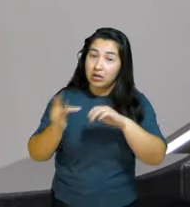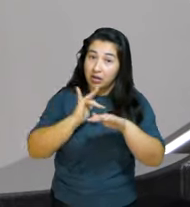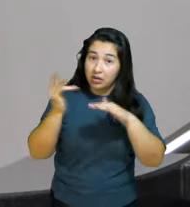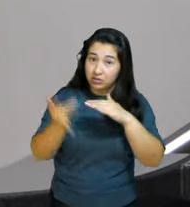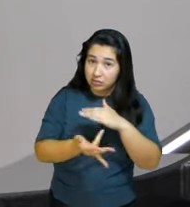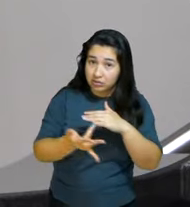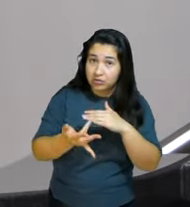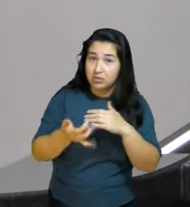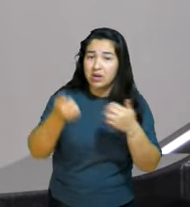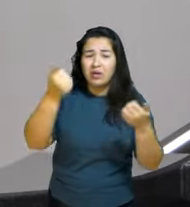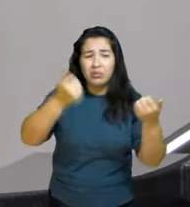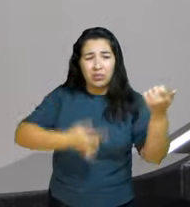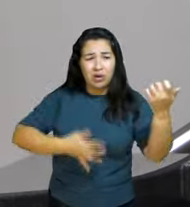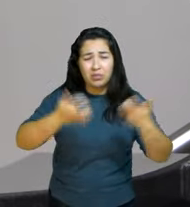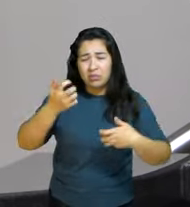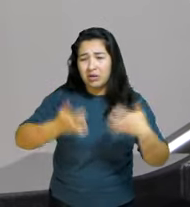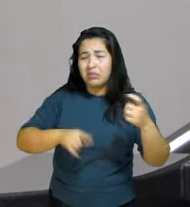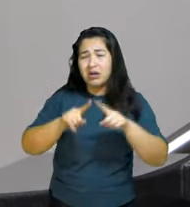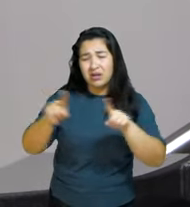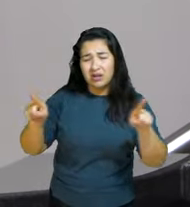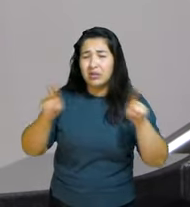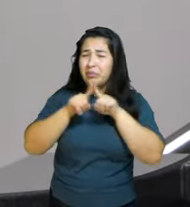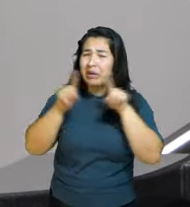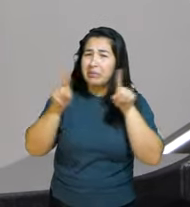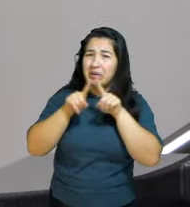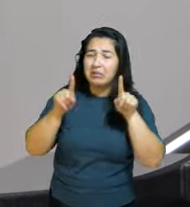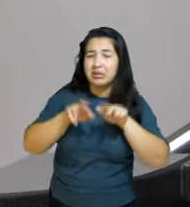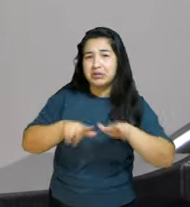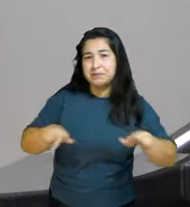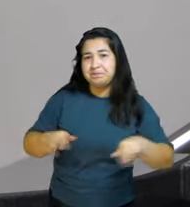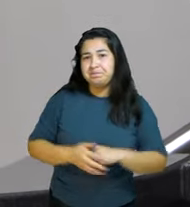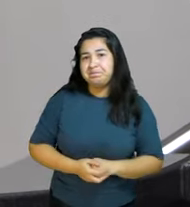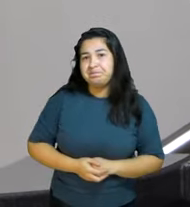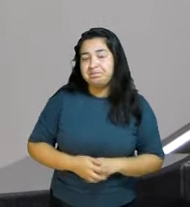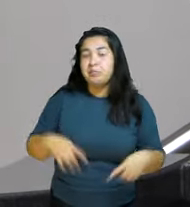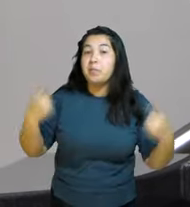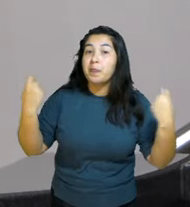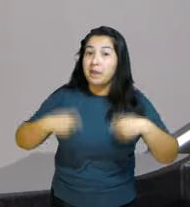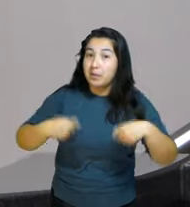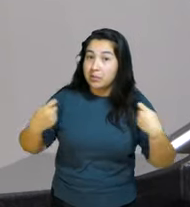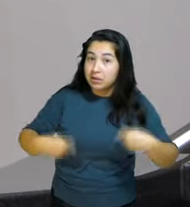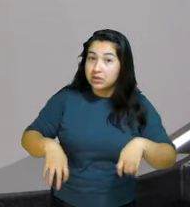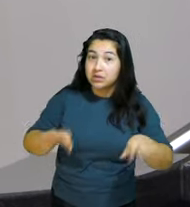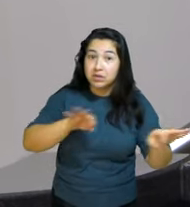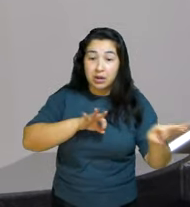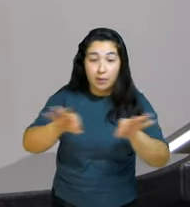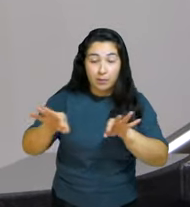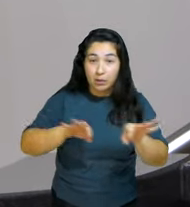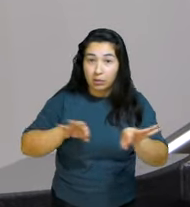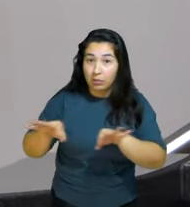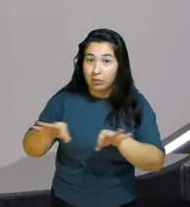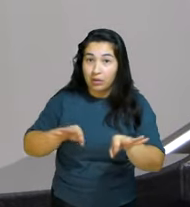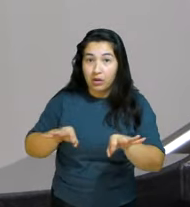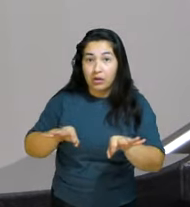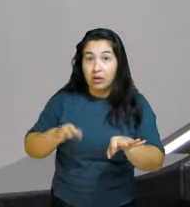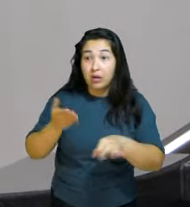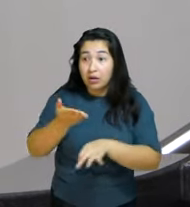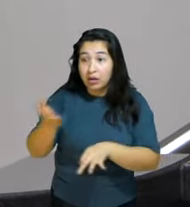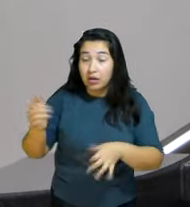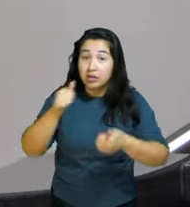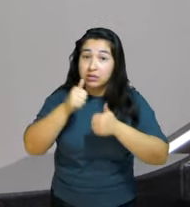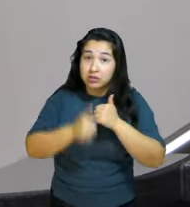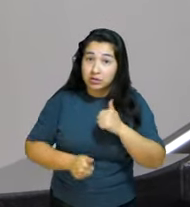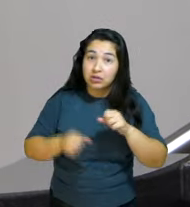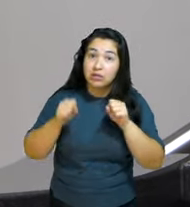um apelo imenso, né, um grande apelo para que se realize, de alguma forma, a reparação desses atletas, para que eles